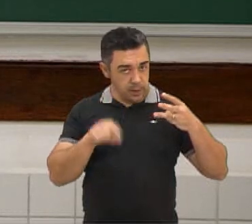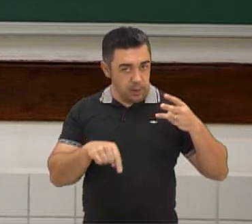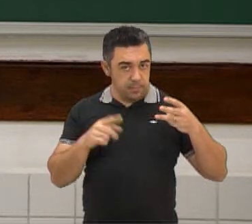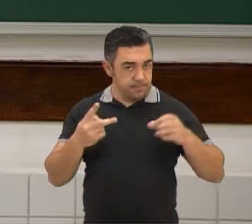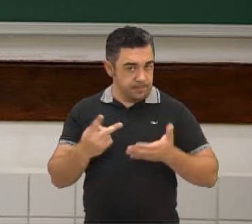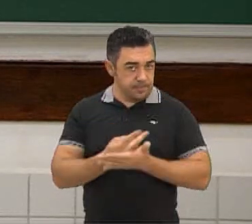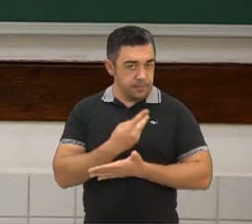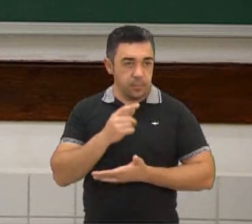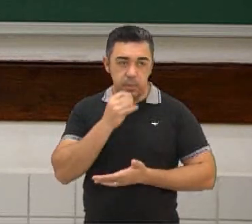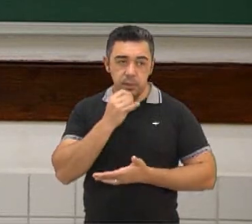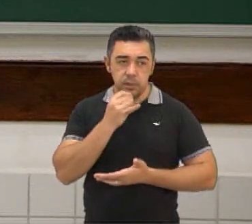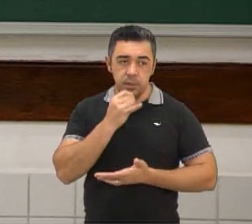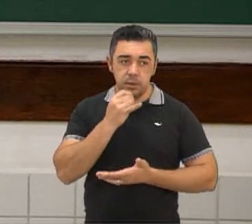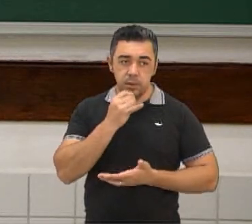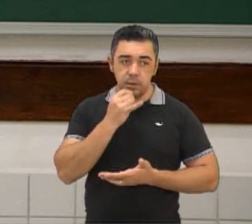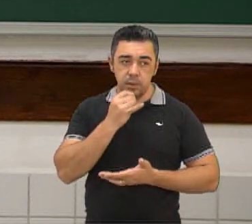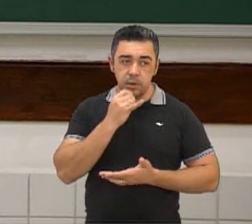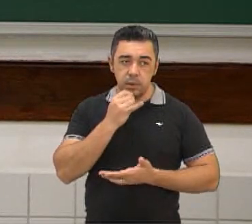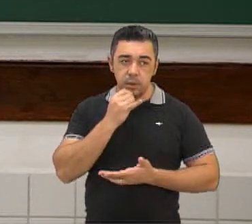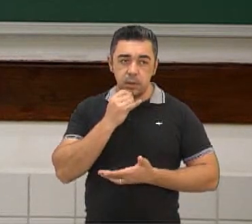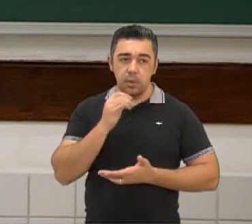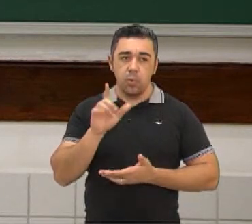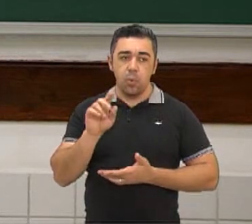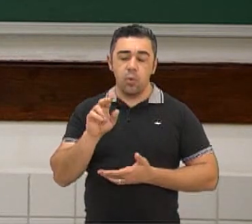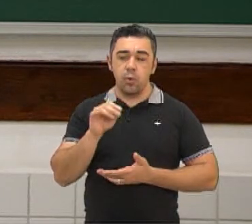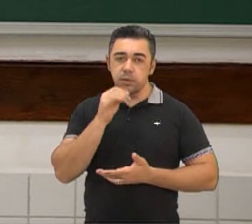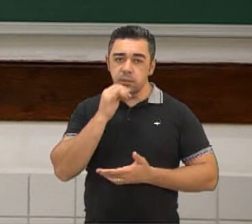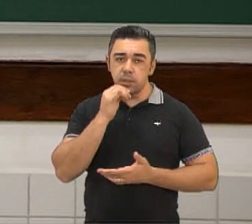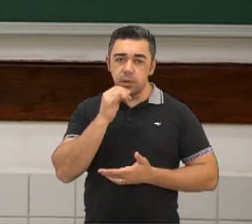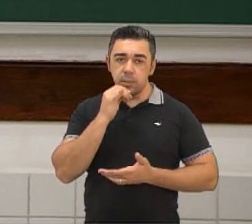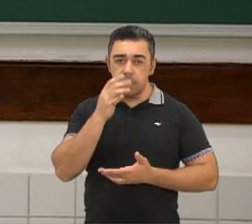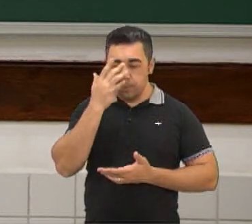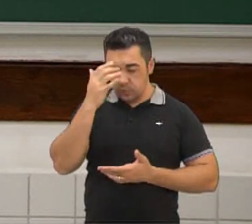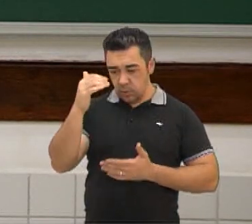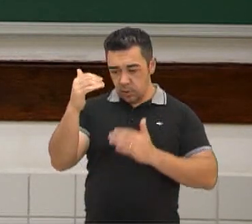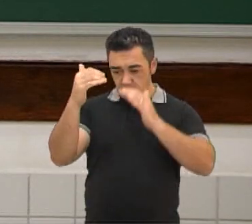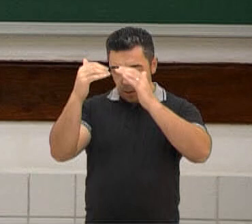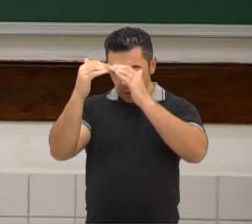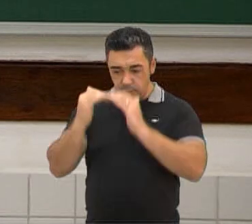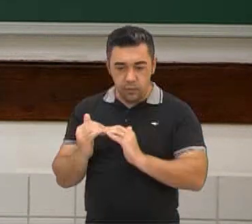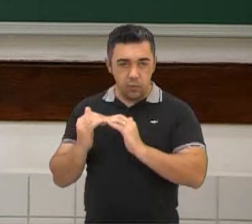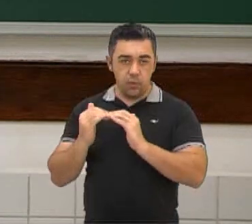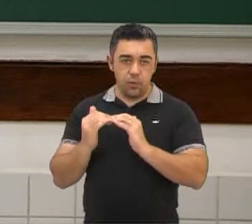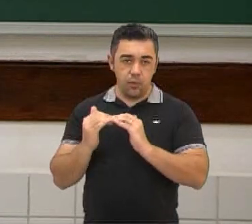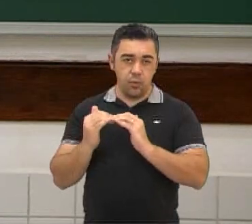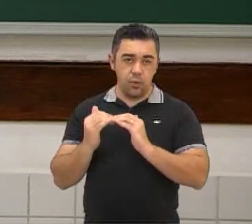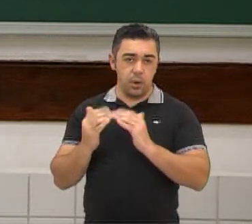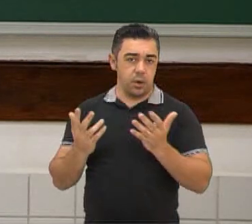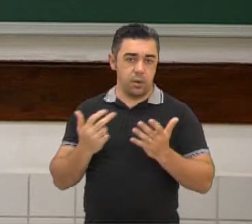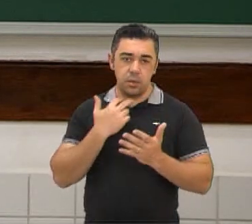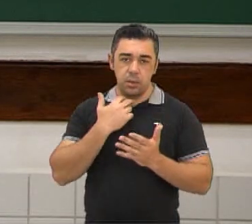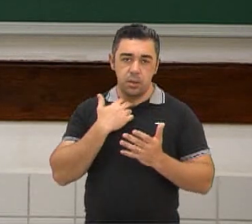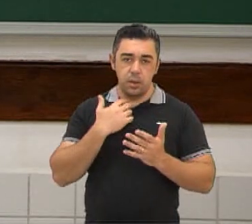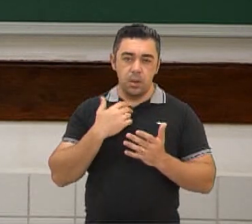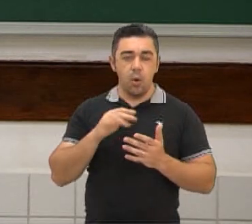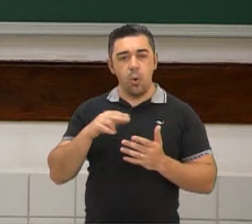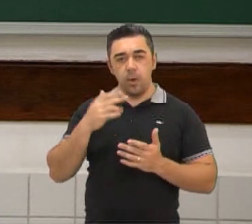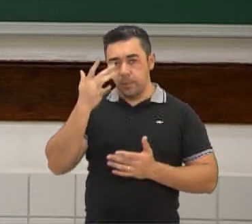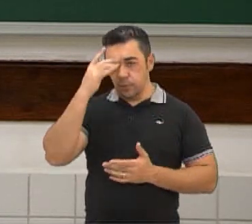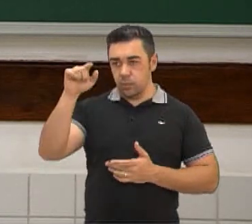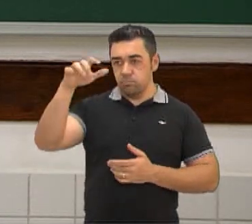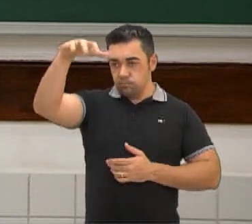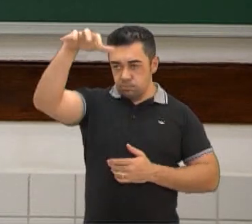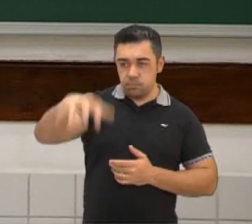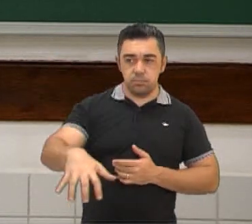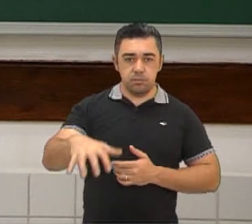considerado falta é você afogar o adversário, ou seja, segurar o adversário e empurrar ele para baixo da